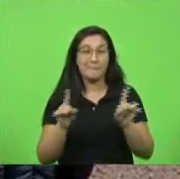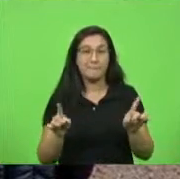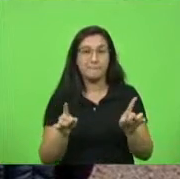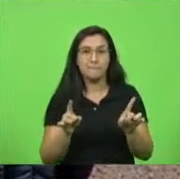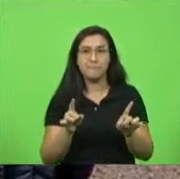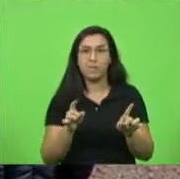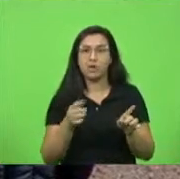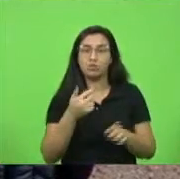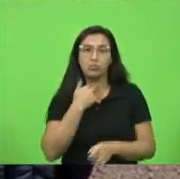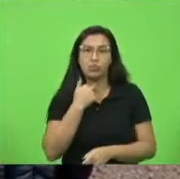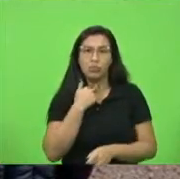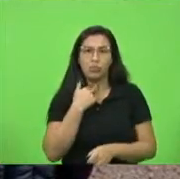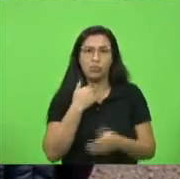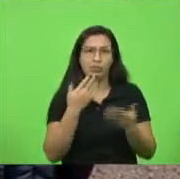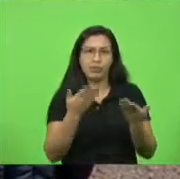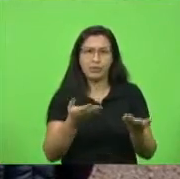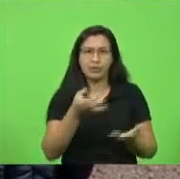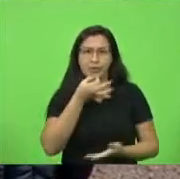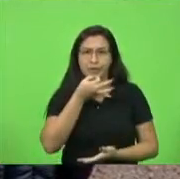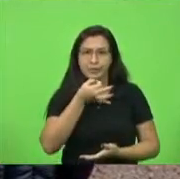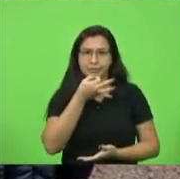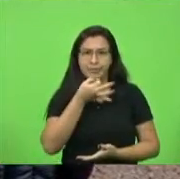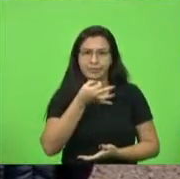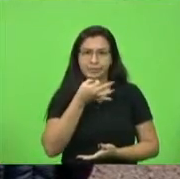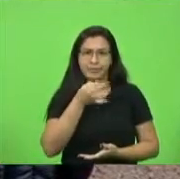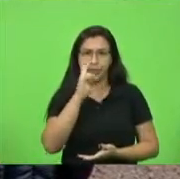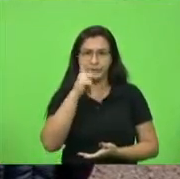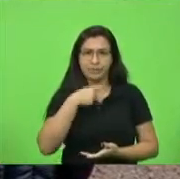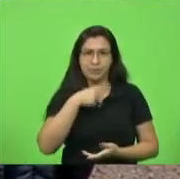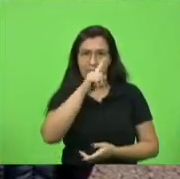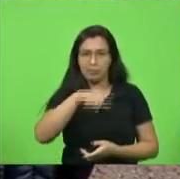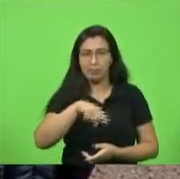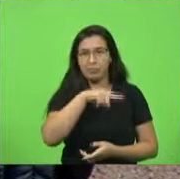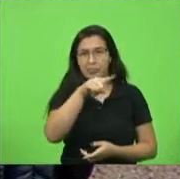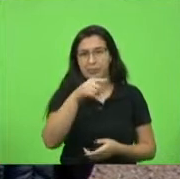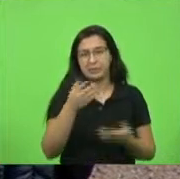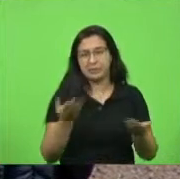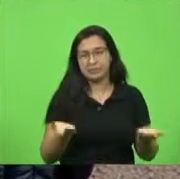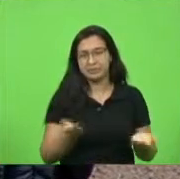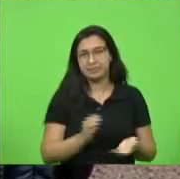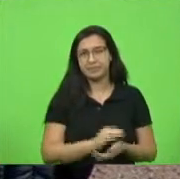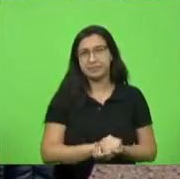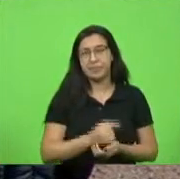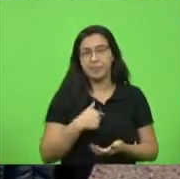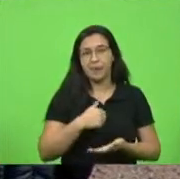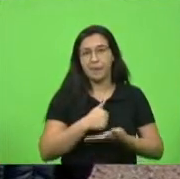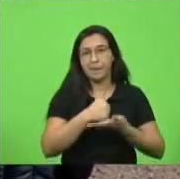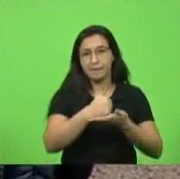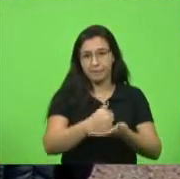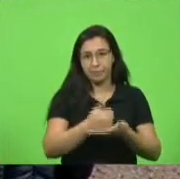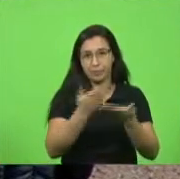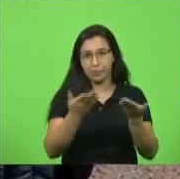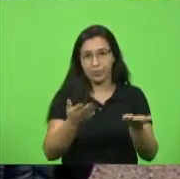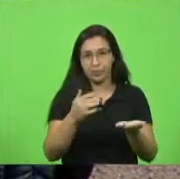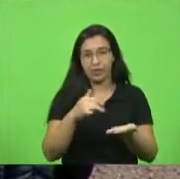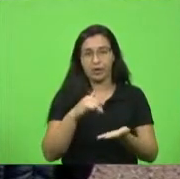o direito de expressão. Então, minha manifestação aqui de apoio a essa moção do deputado